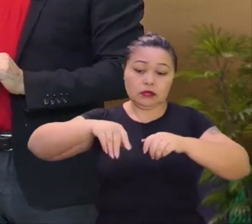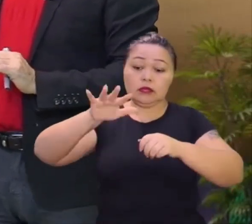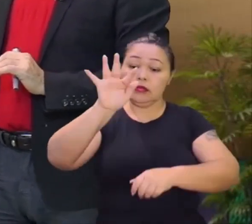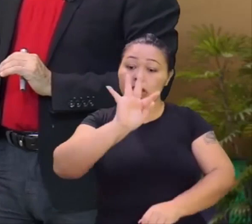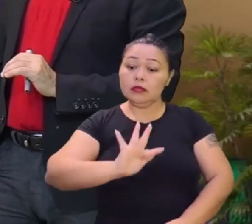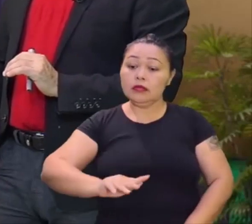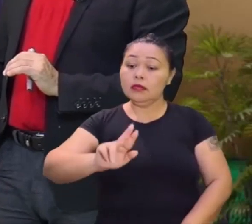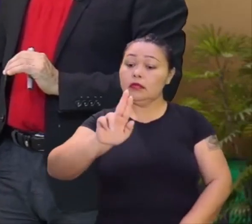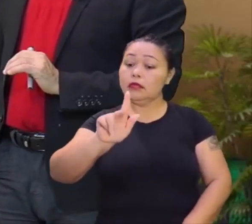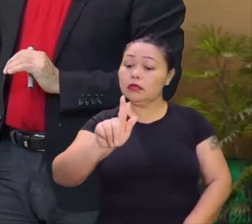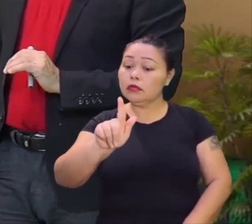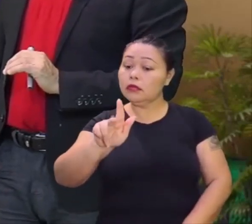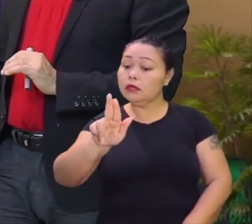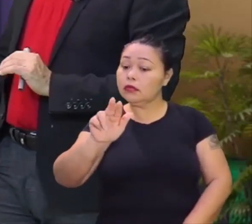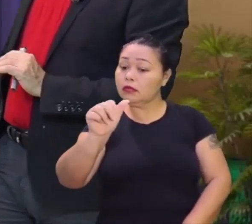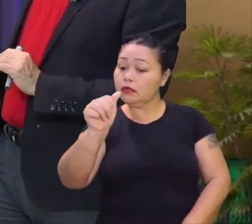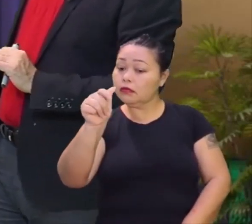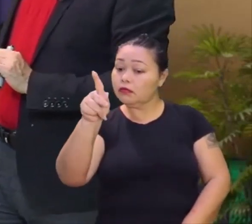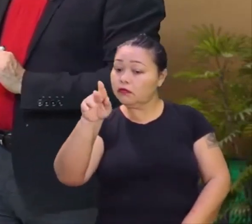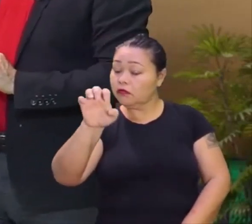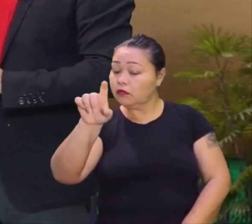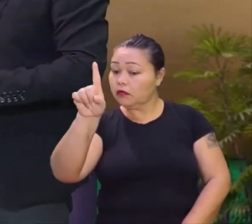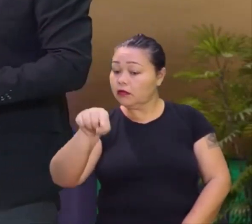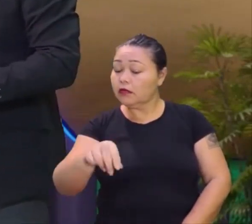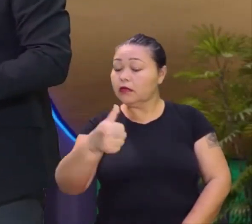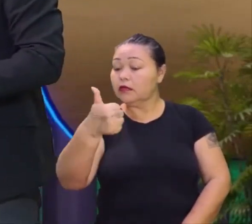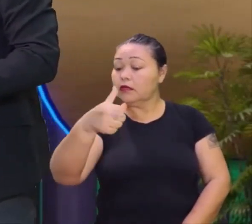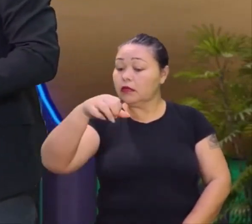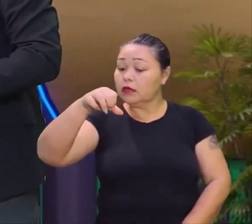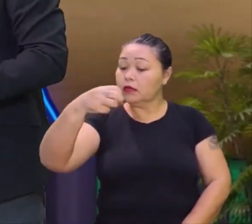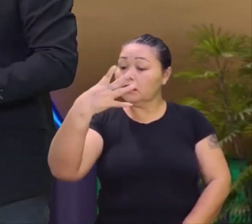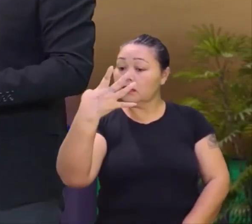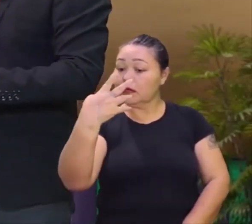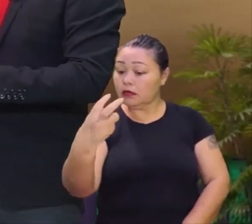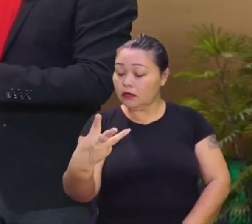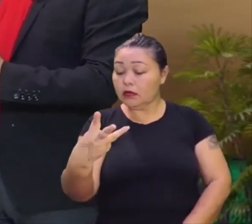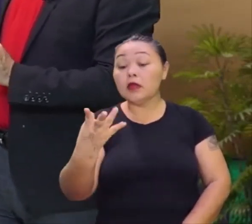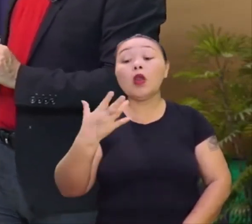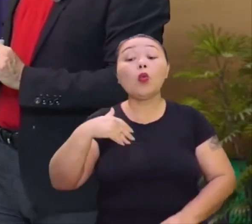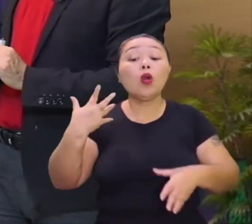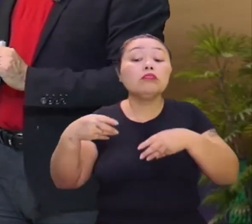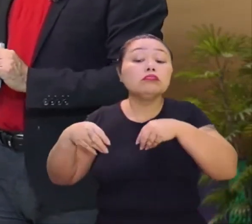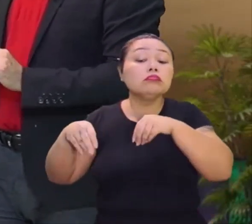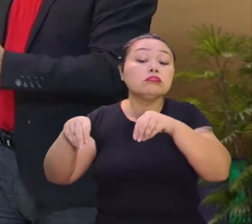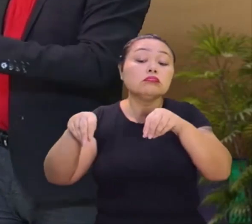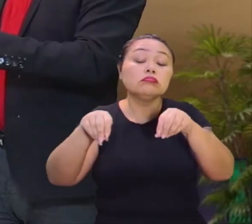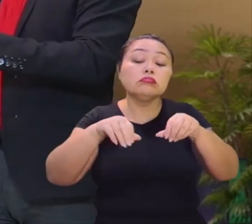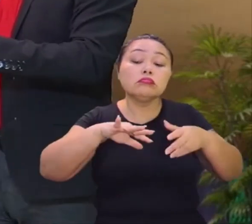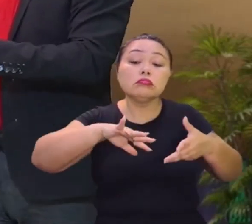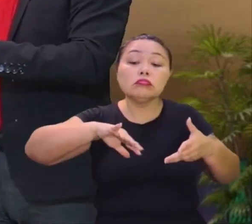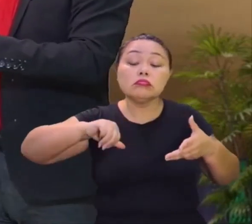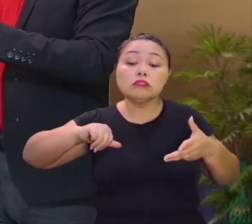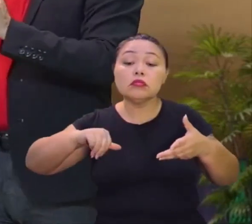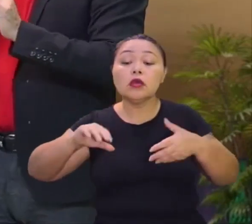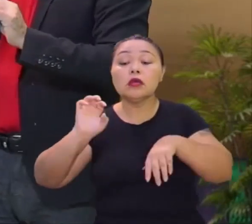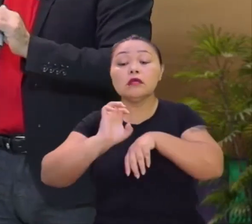Guaporé, 1943. Isso. E quais foram as terras que foram retiradas de que estado para criar